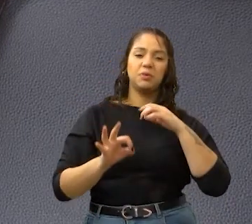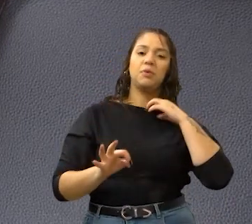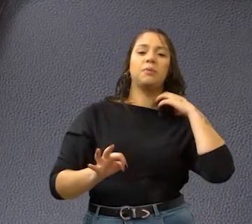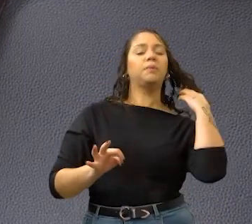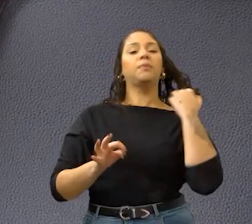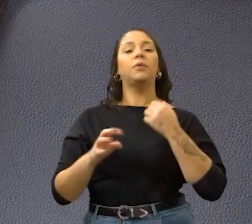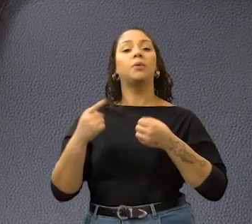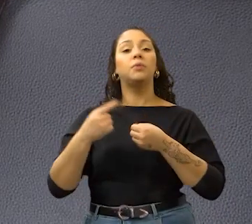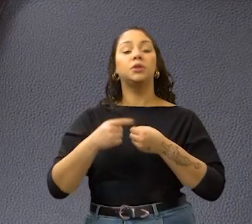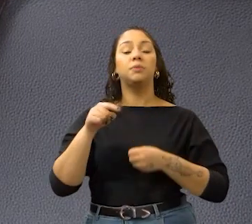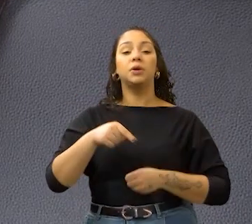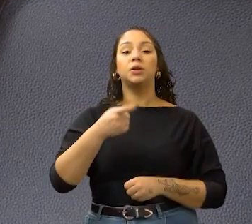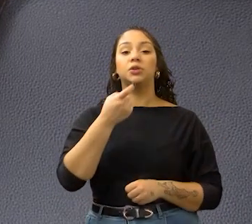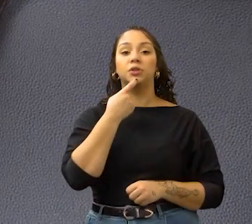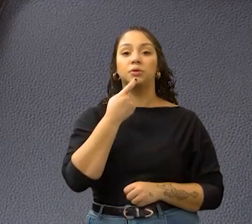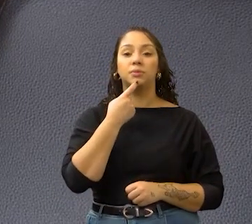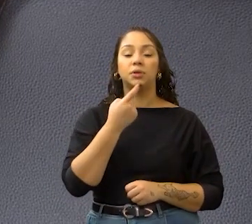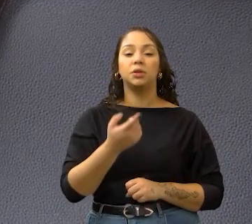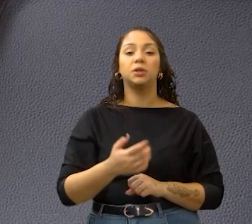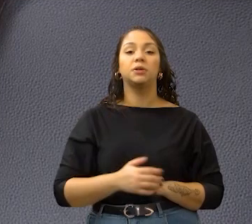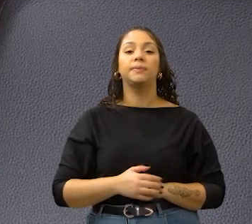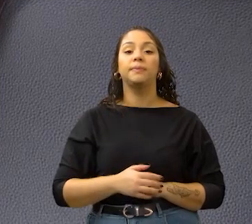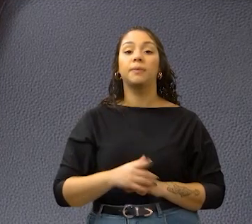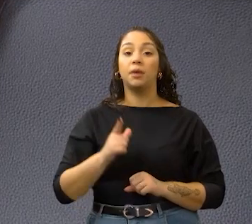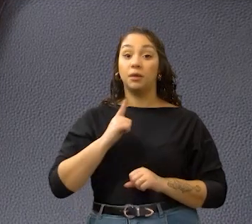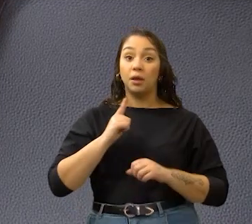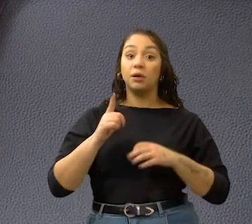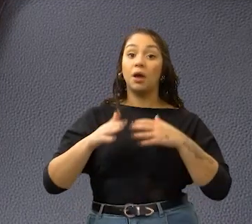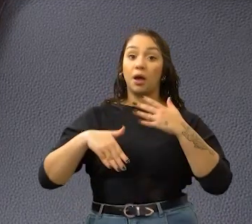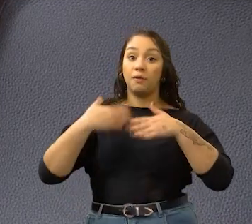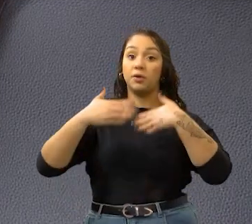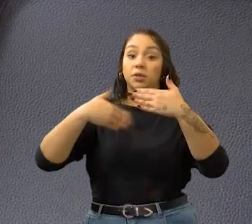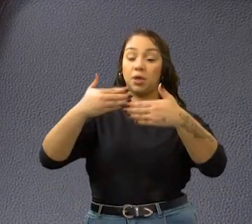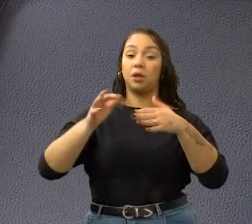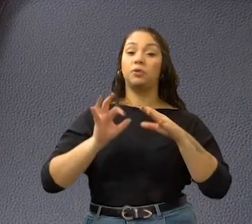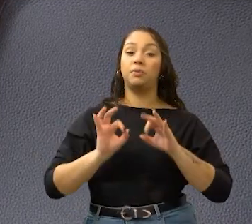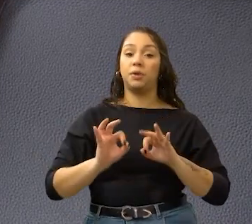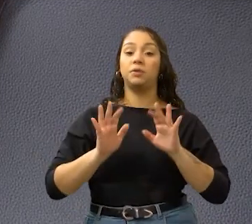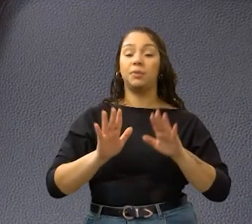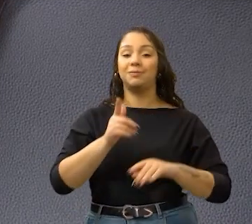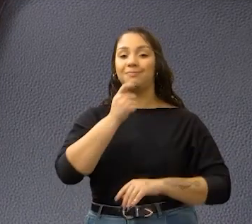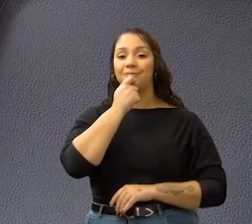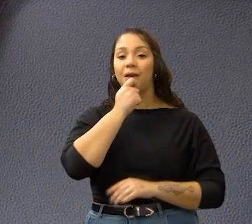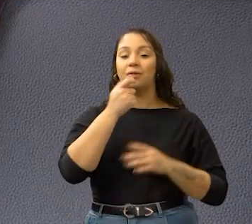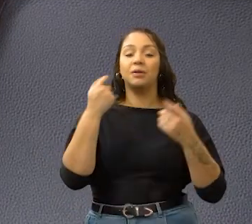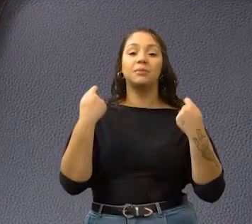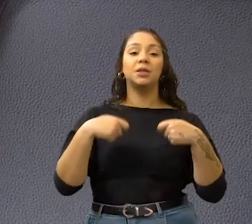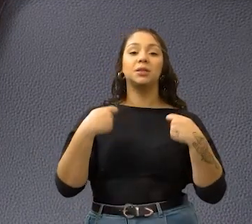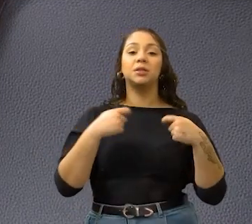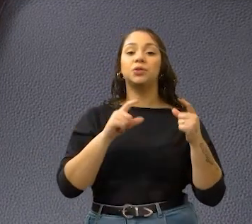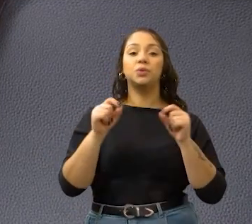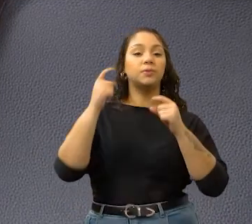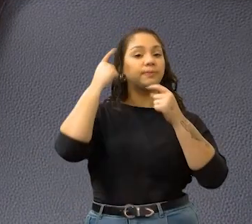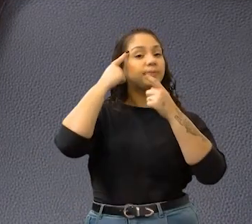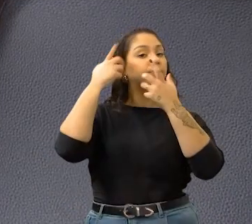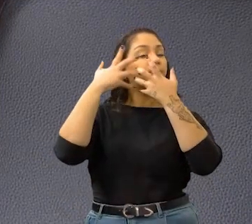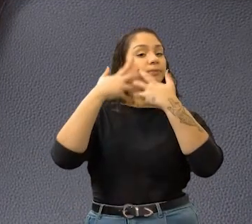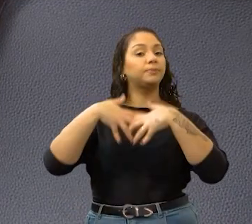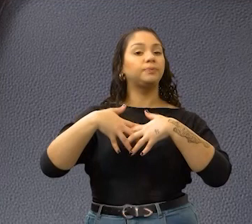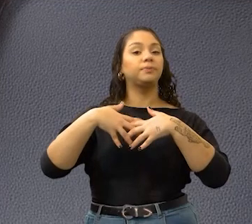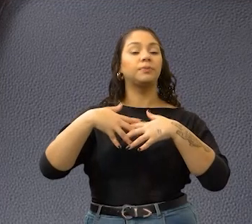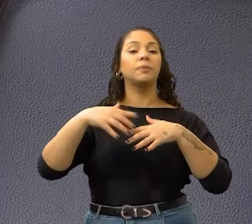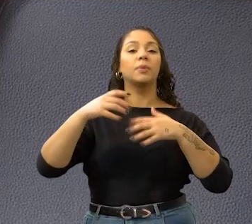de violência, né? O município de Campinas tem avançado bastante, mas ainda a gente